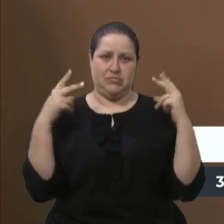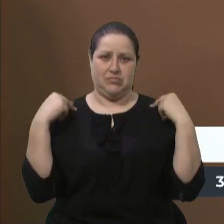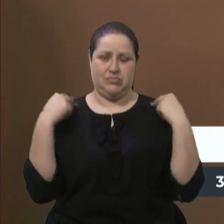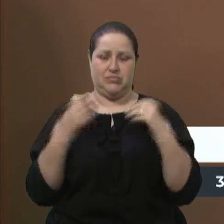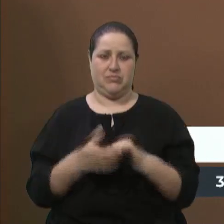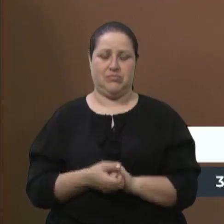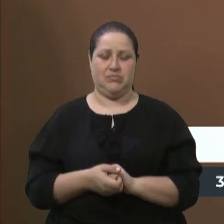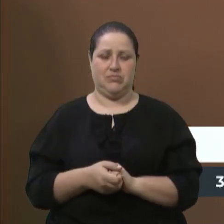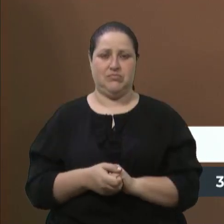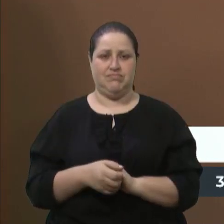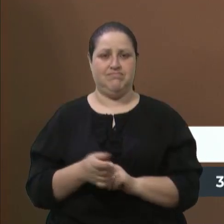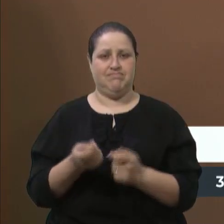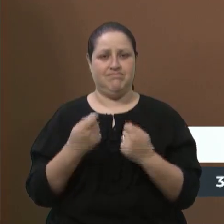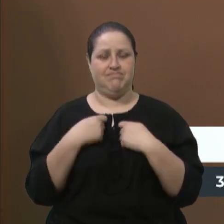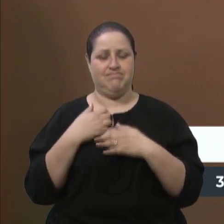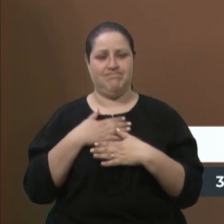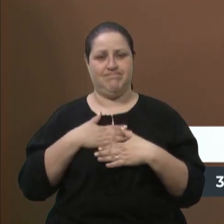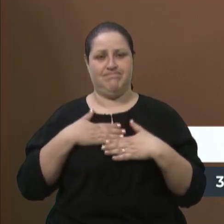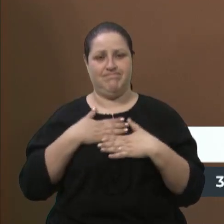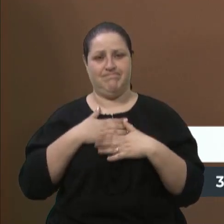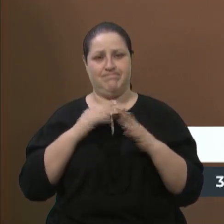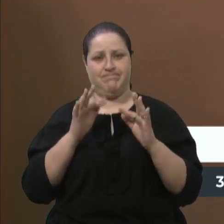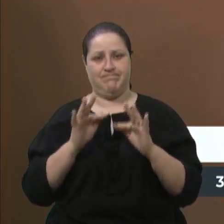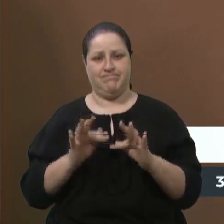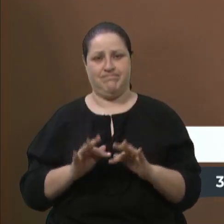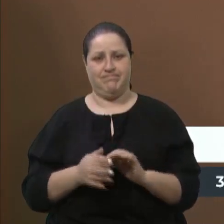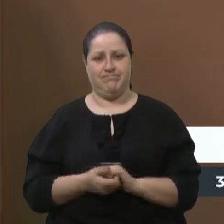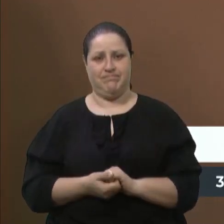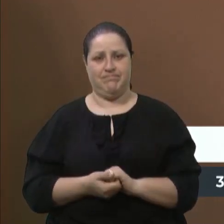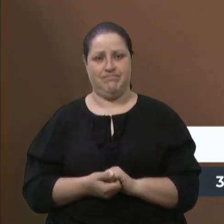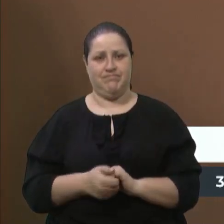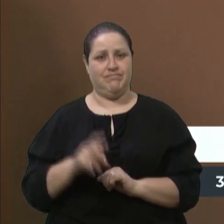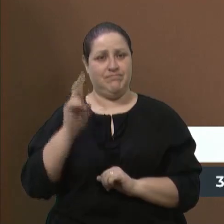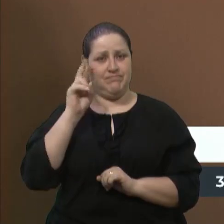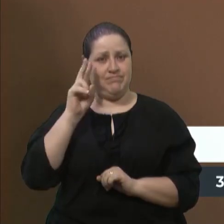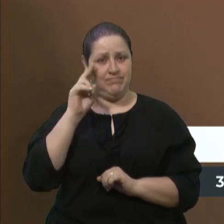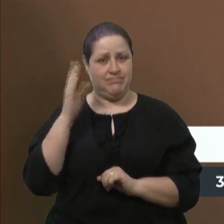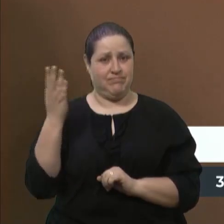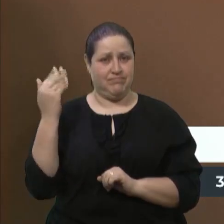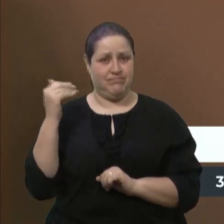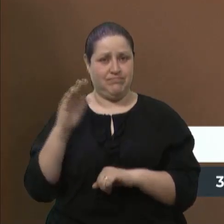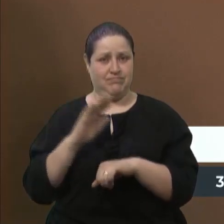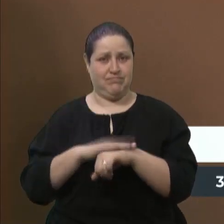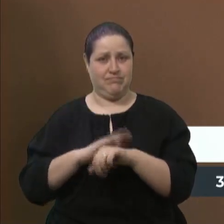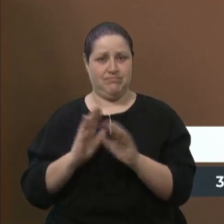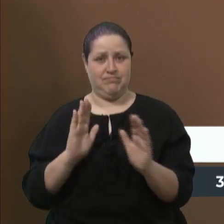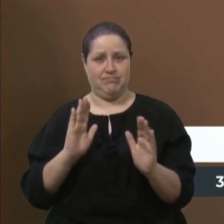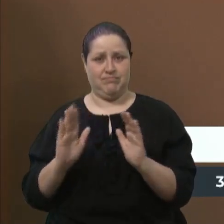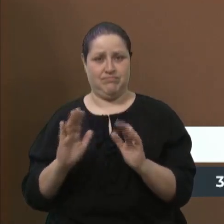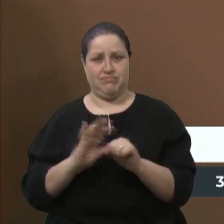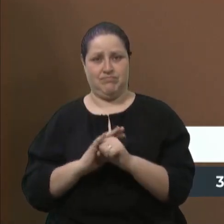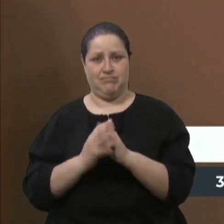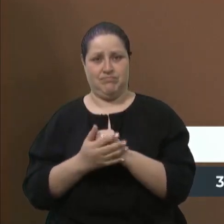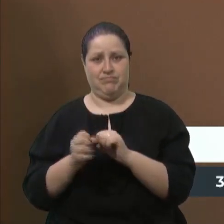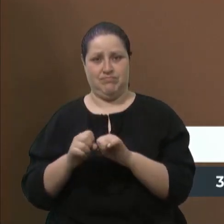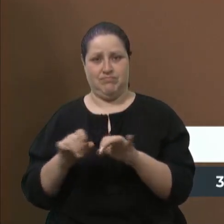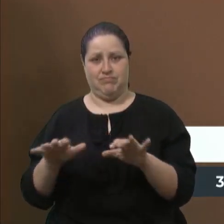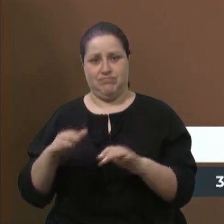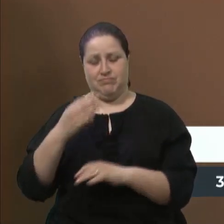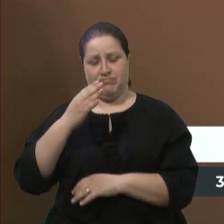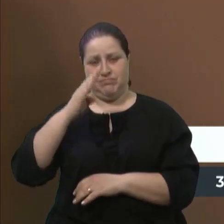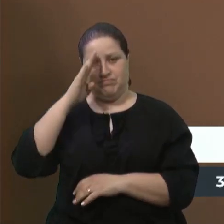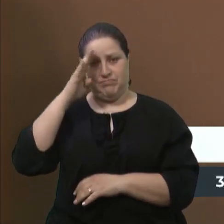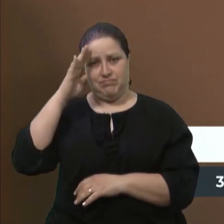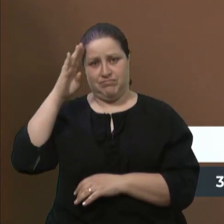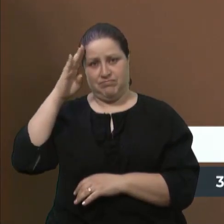muito gratificante e eu quero dizer que eu lembro que na pandemia o vereador Bressan era